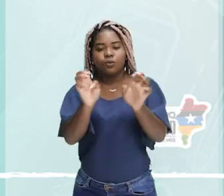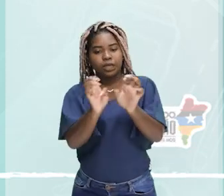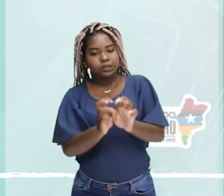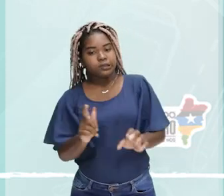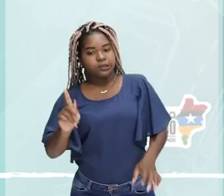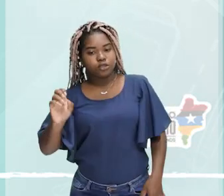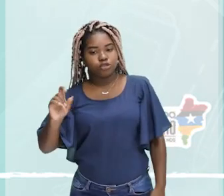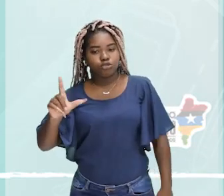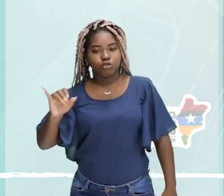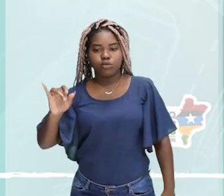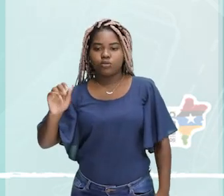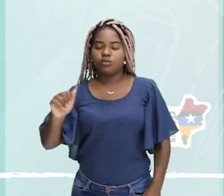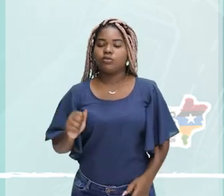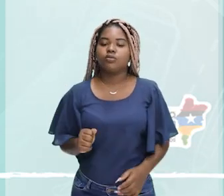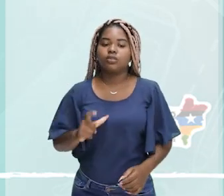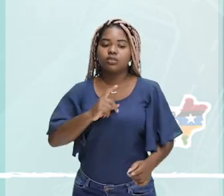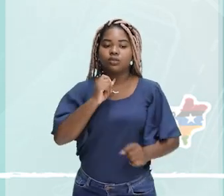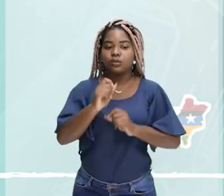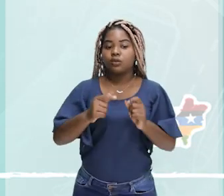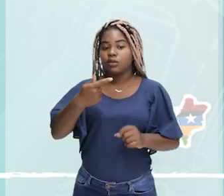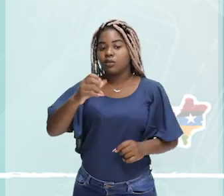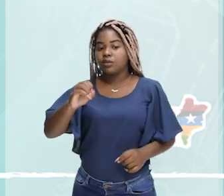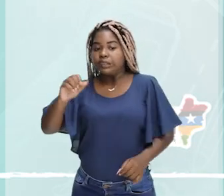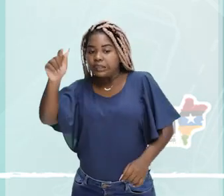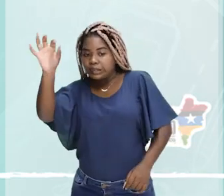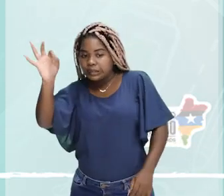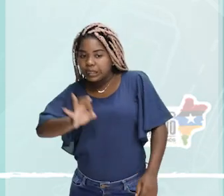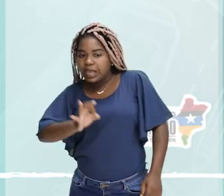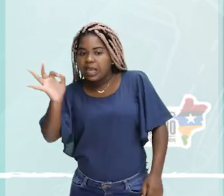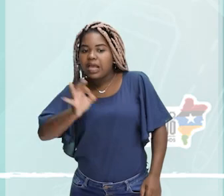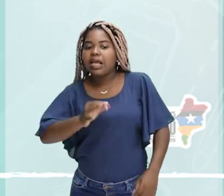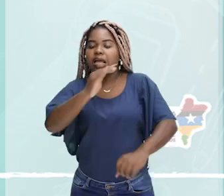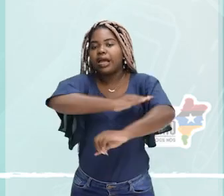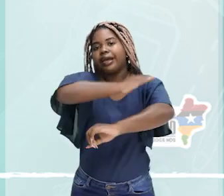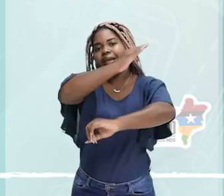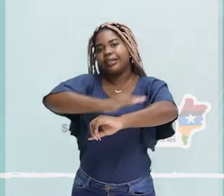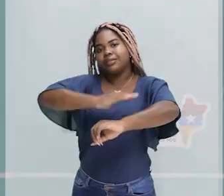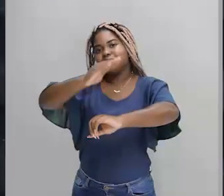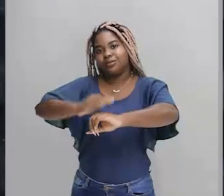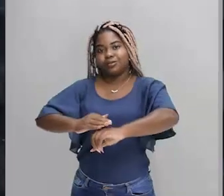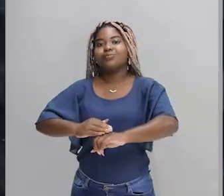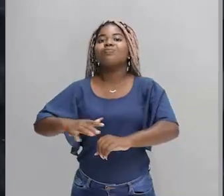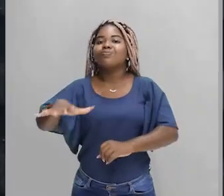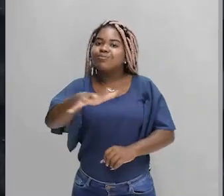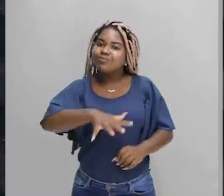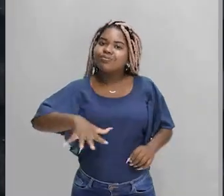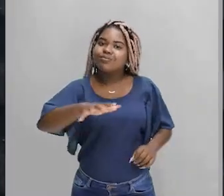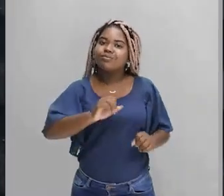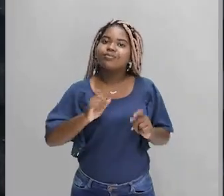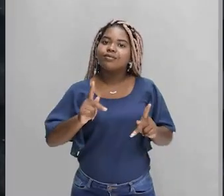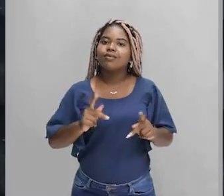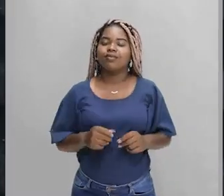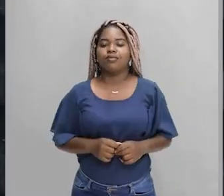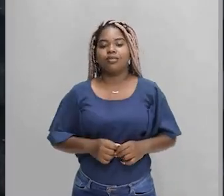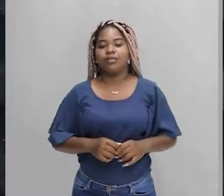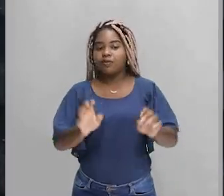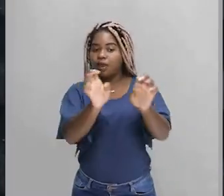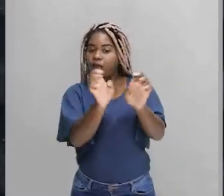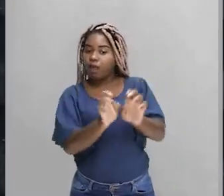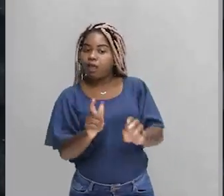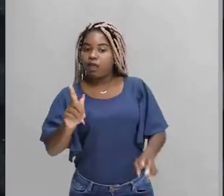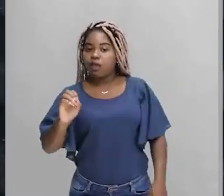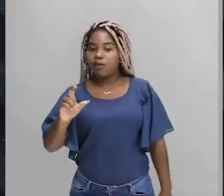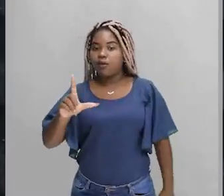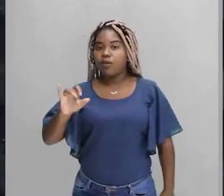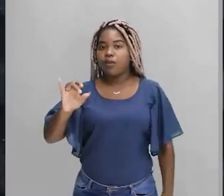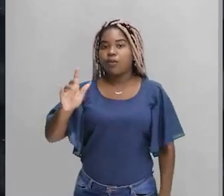estruturas geológicas recobrindo cerca de 70% do relevo terrestre, tá certo? Então, quando a gente fala de estrutura geológica, nós